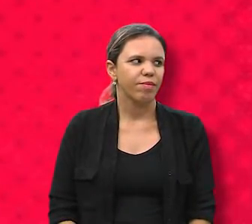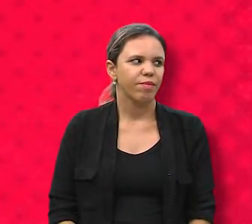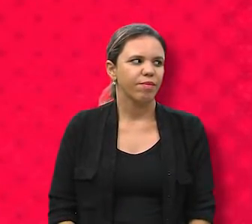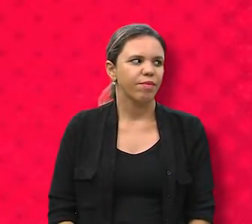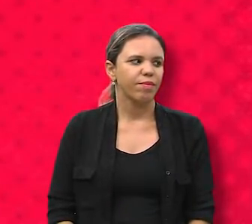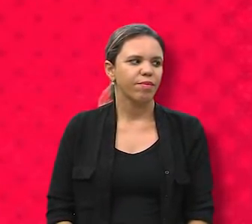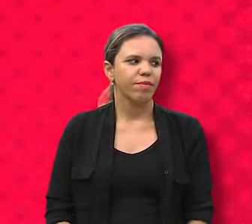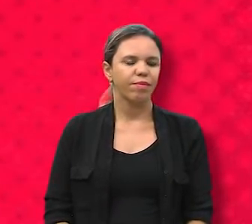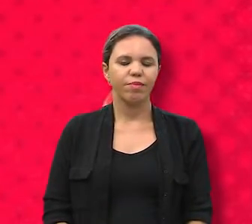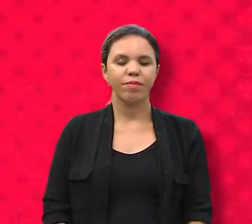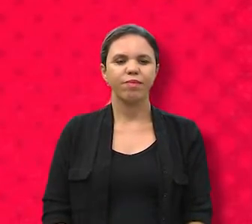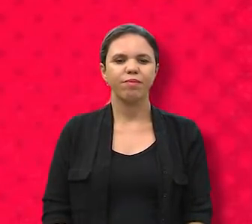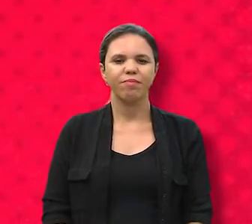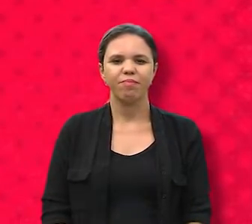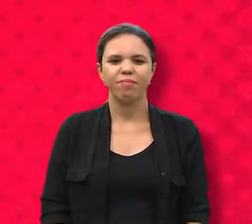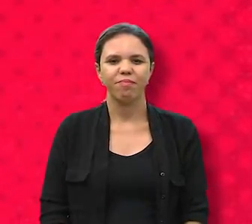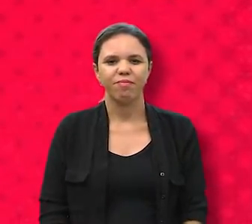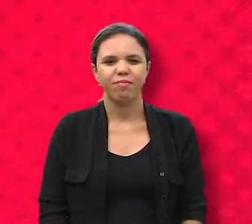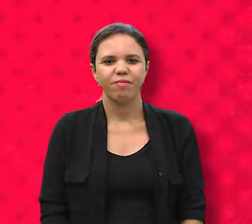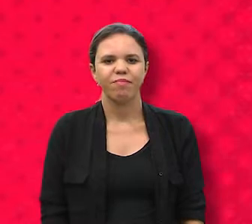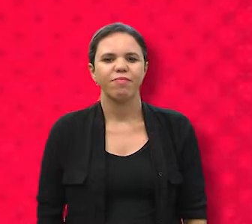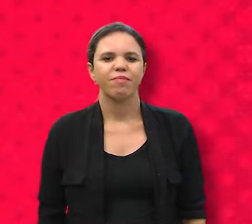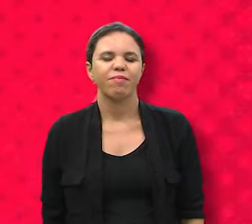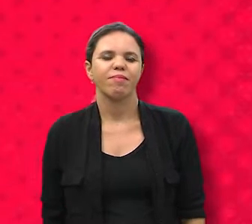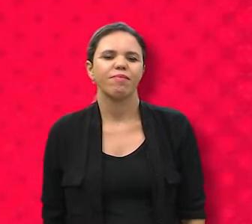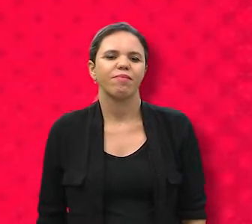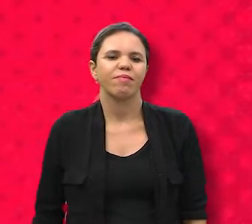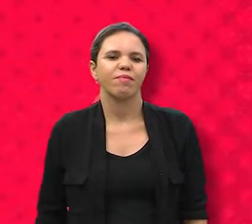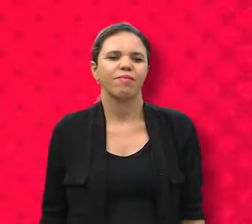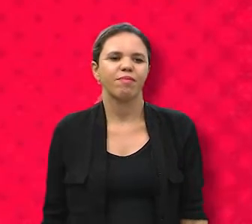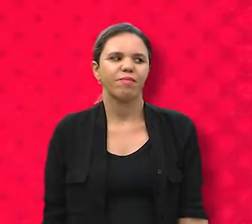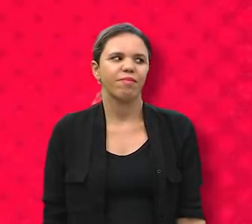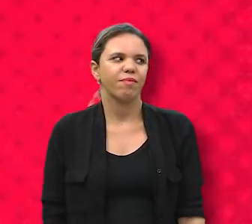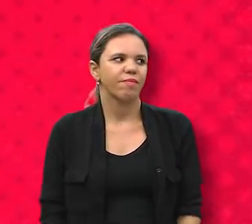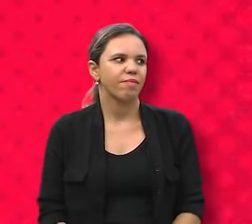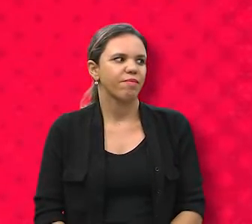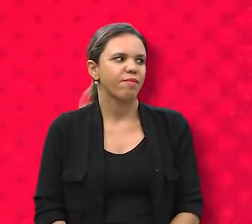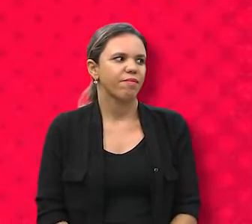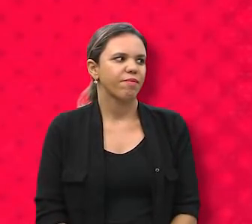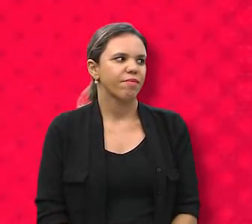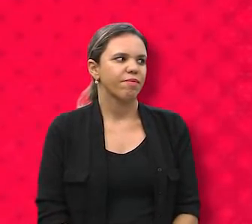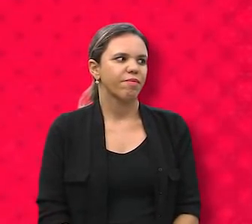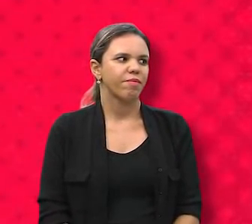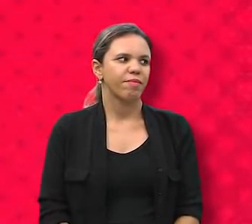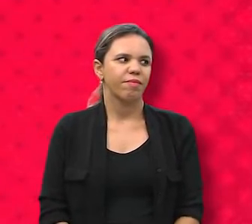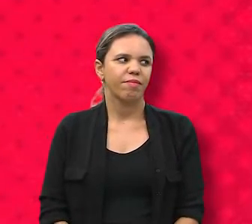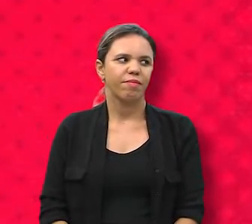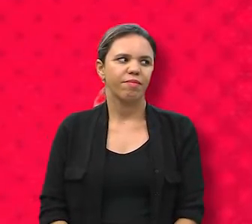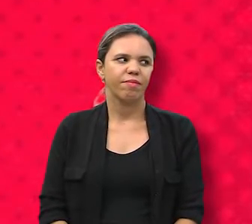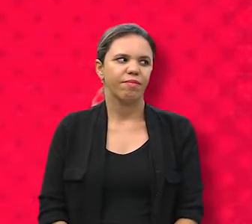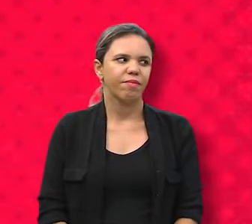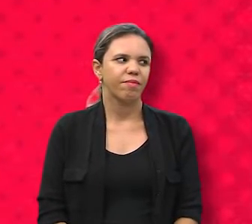saiu um pedaço já. Ué? Cadê o pedaço? Ué? Oi, presta, Ney! Oi, presta, Ney! Se virar!